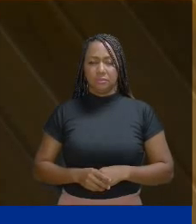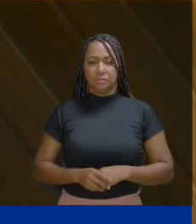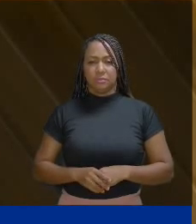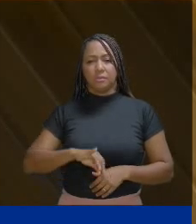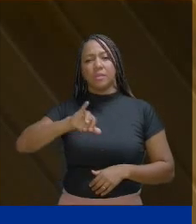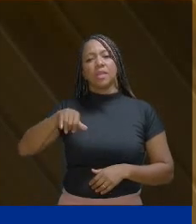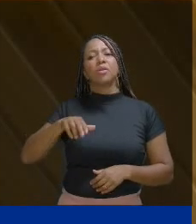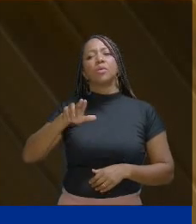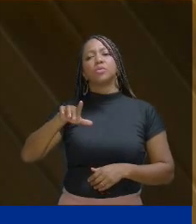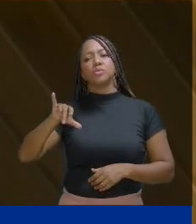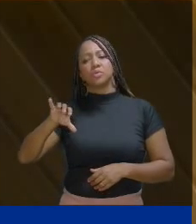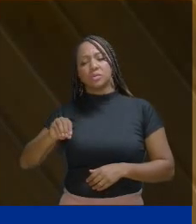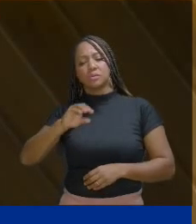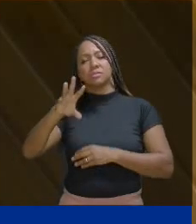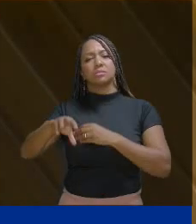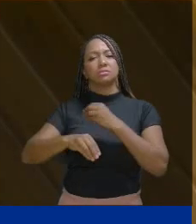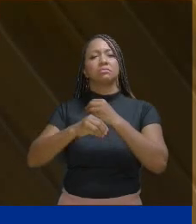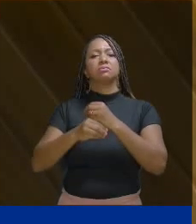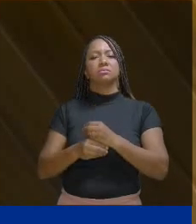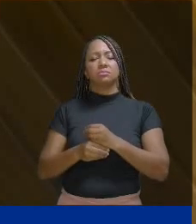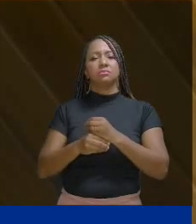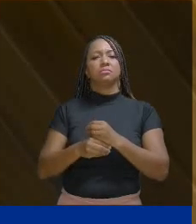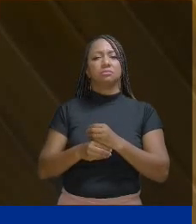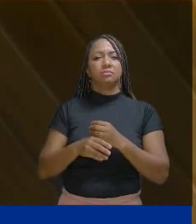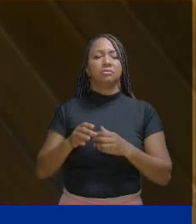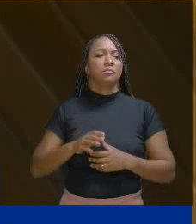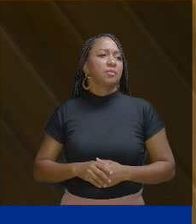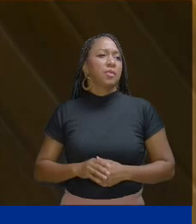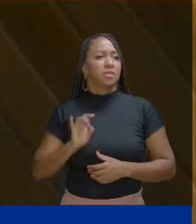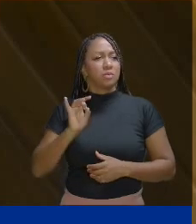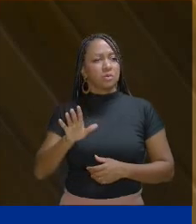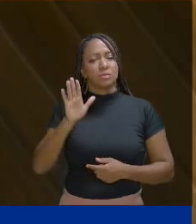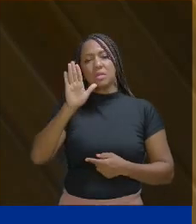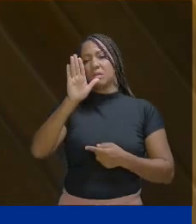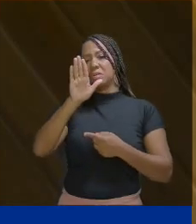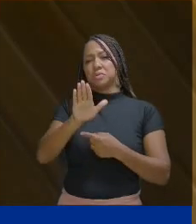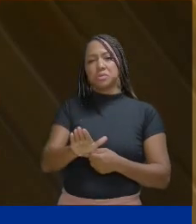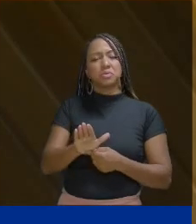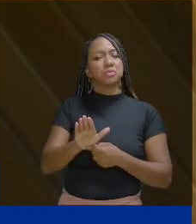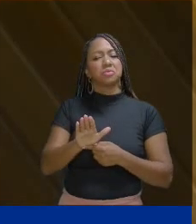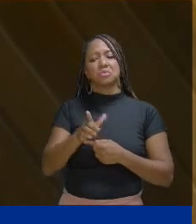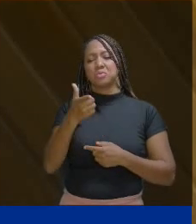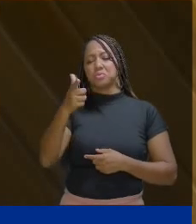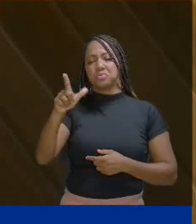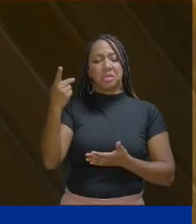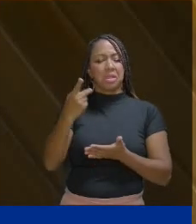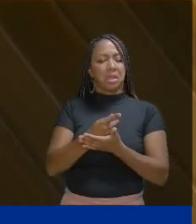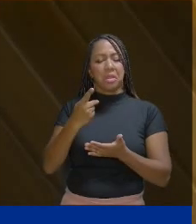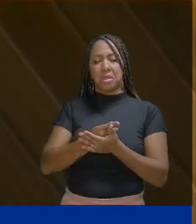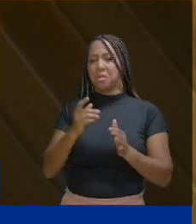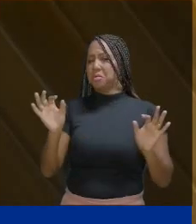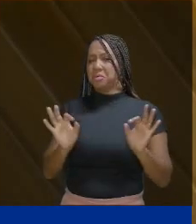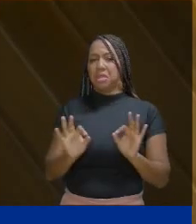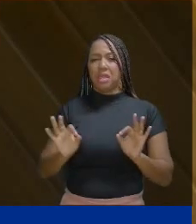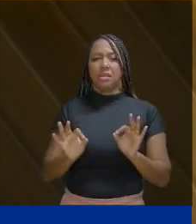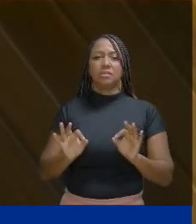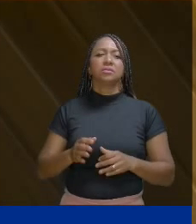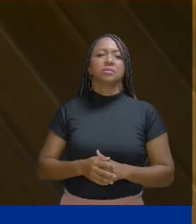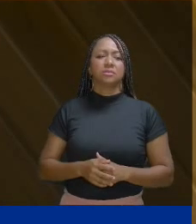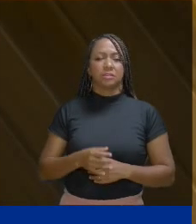Júlio César reiterou sua versão de que apenas prestou um favor e que não houve transporte irregular de